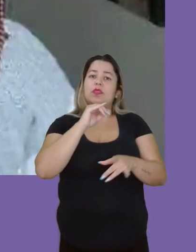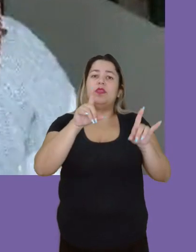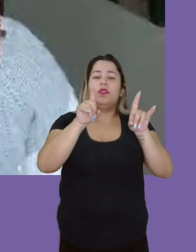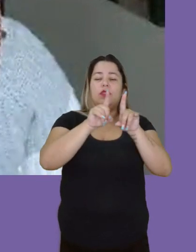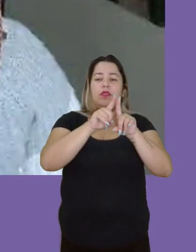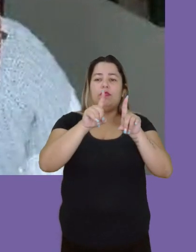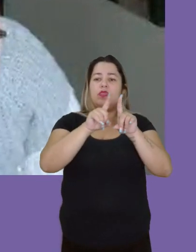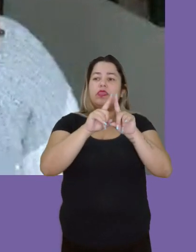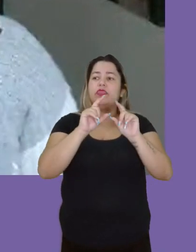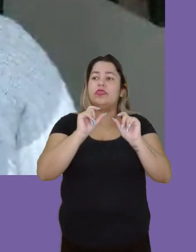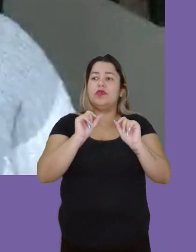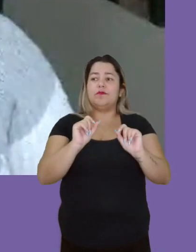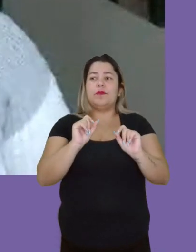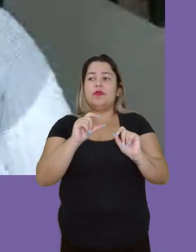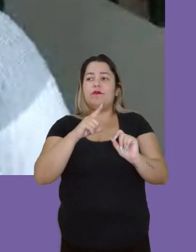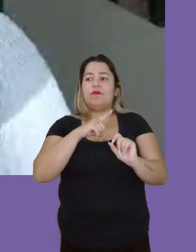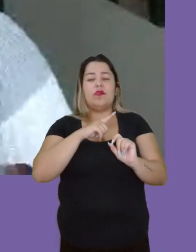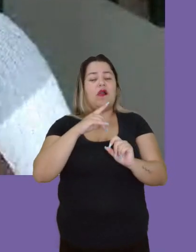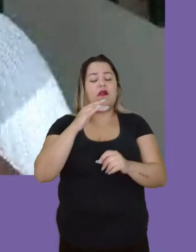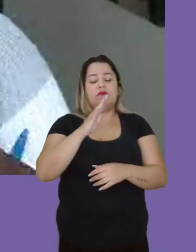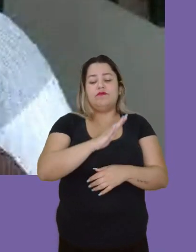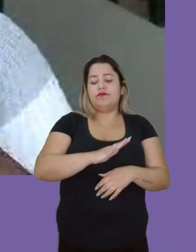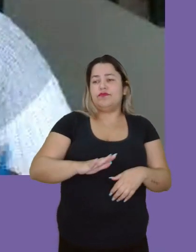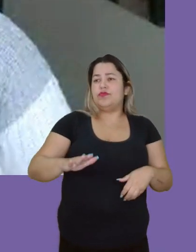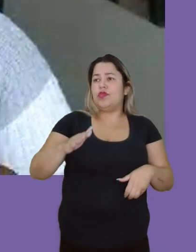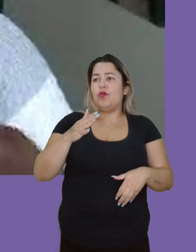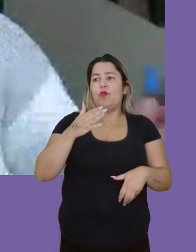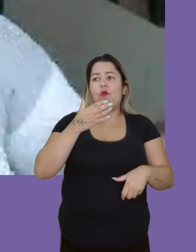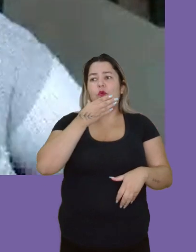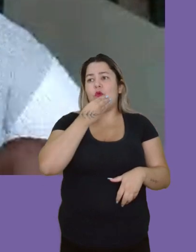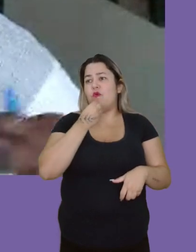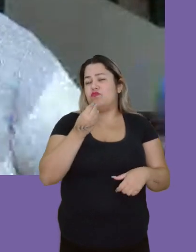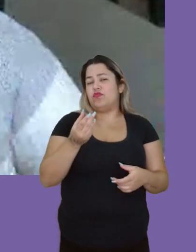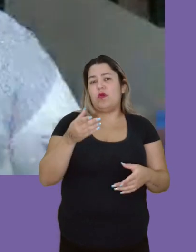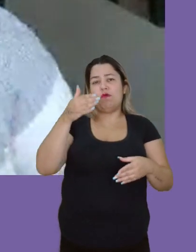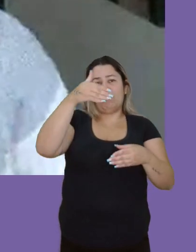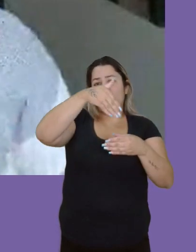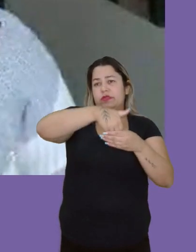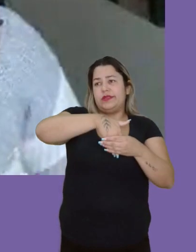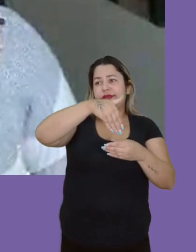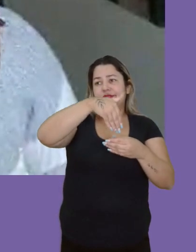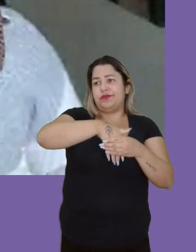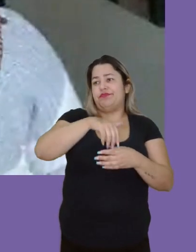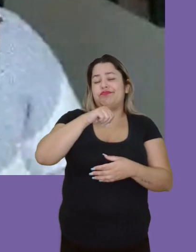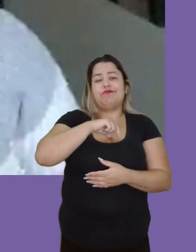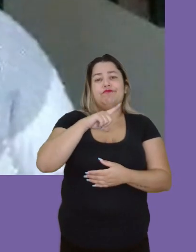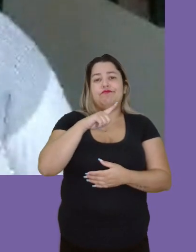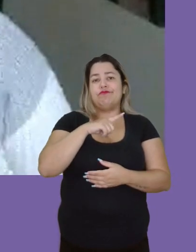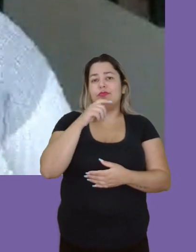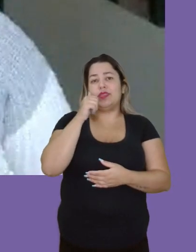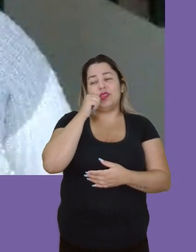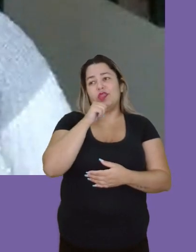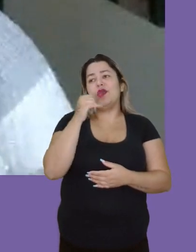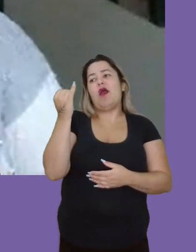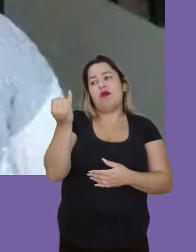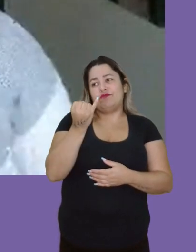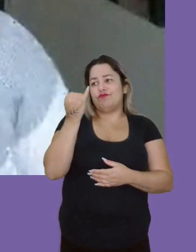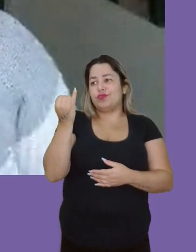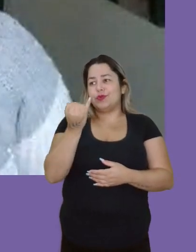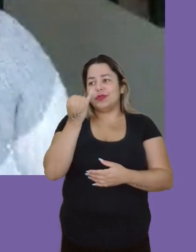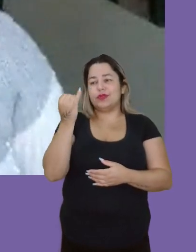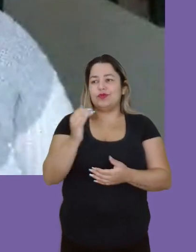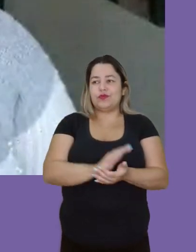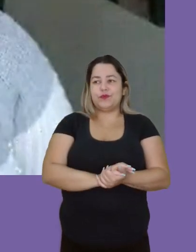tem o direito da primeira infância e que os homens votaram porque tinha uma das mulheres, não eram eles que diziam que não era importante, mas